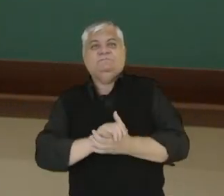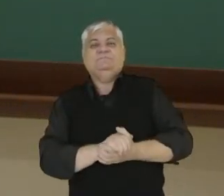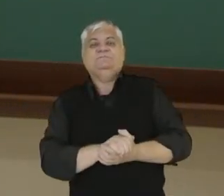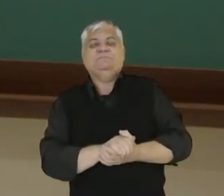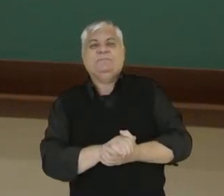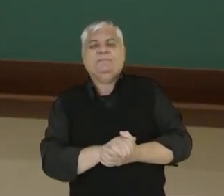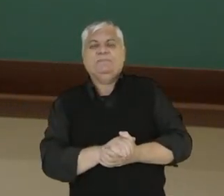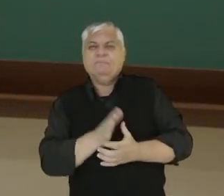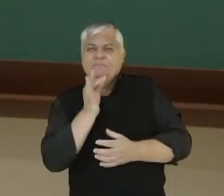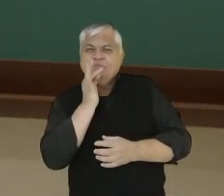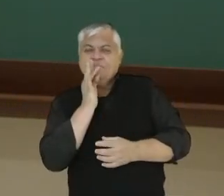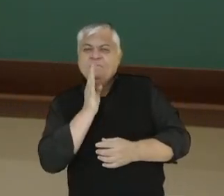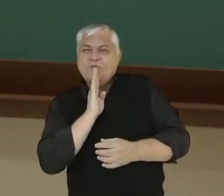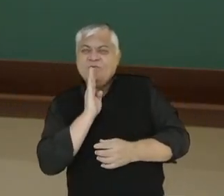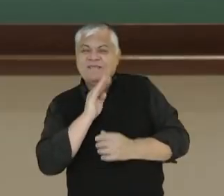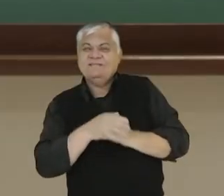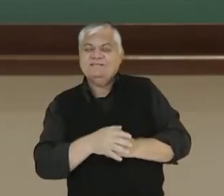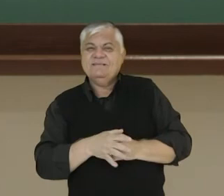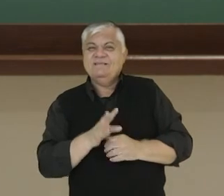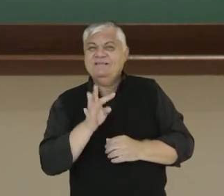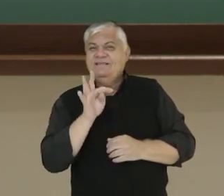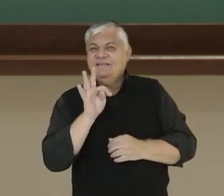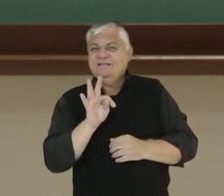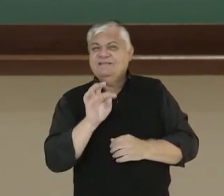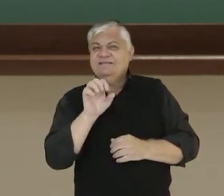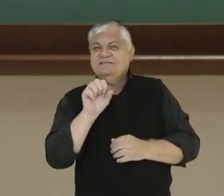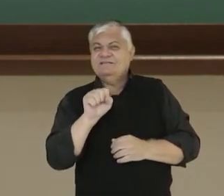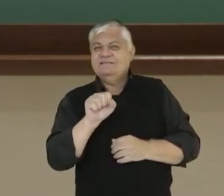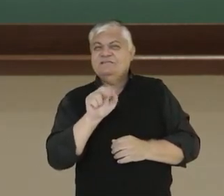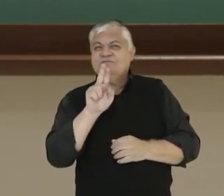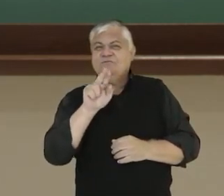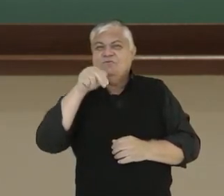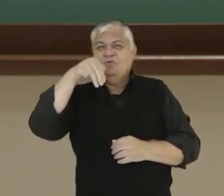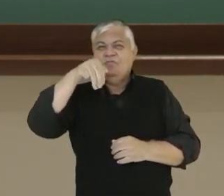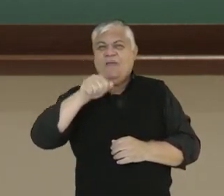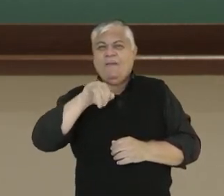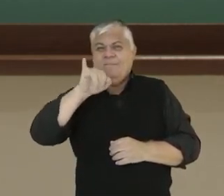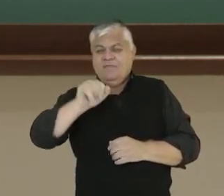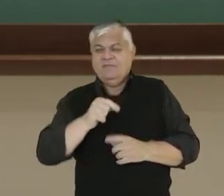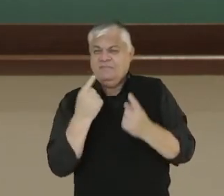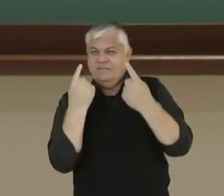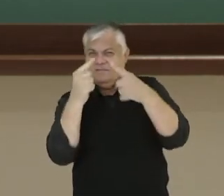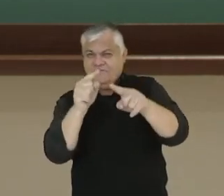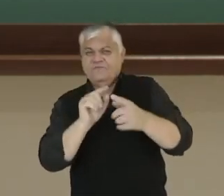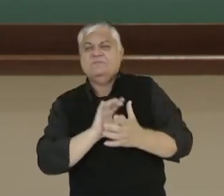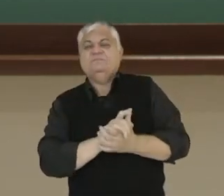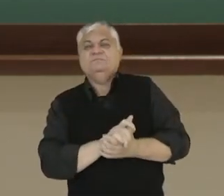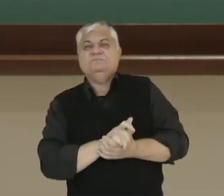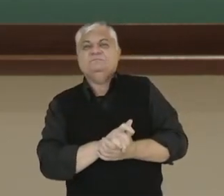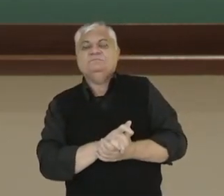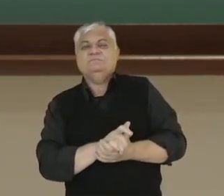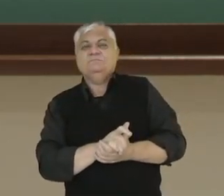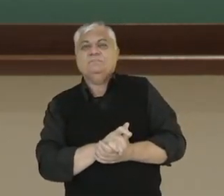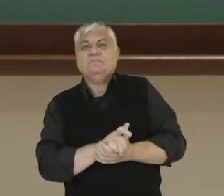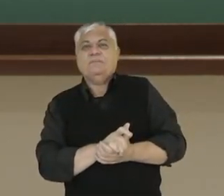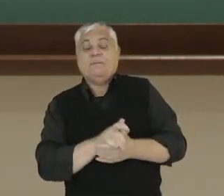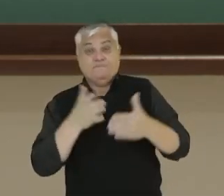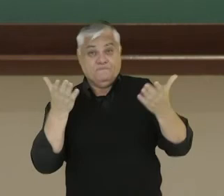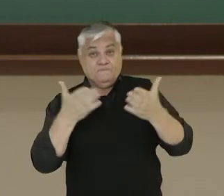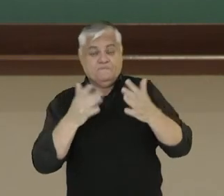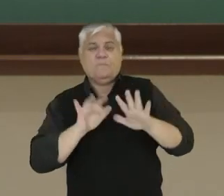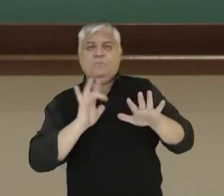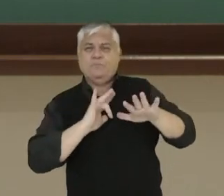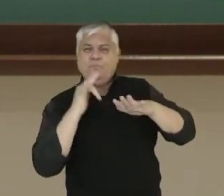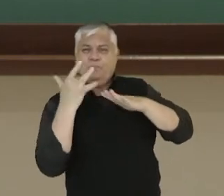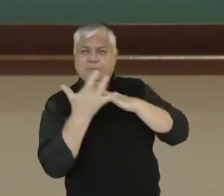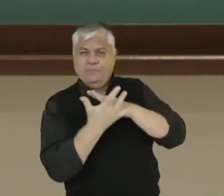Pessoal, ainda, falando um pouquinho do tsunami, eu vou lançar aqui um desafio para você. Hoje as redes sociais